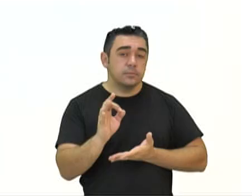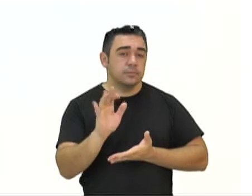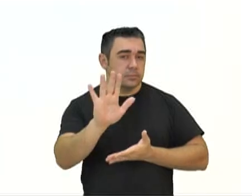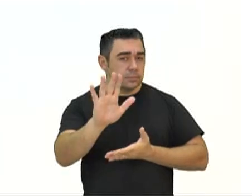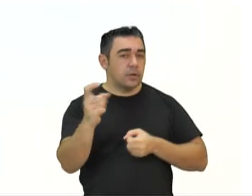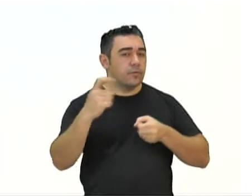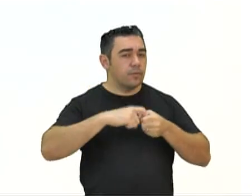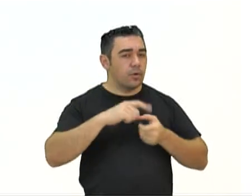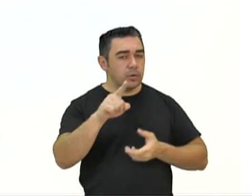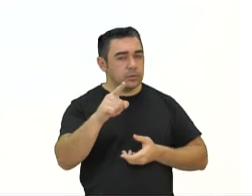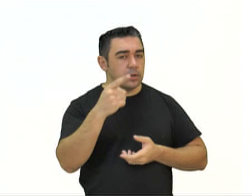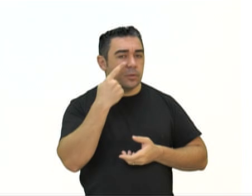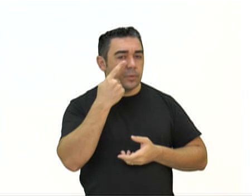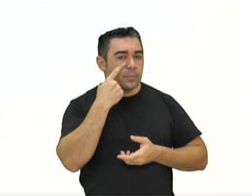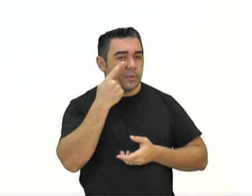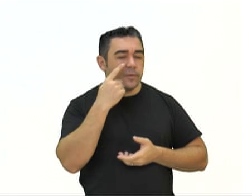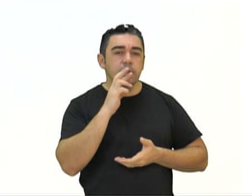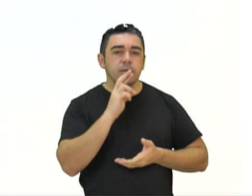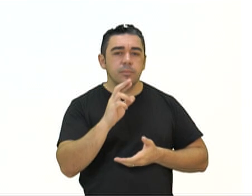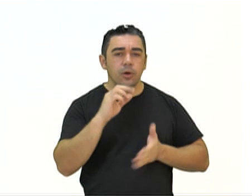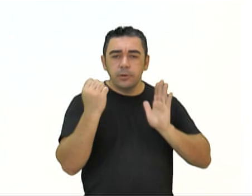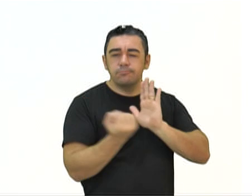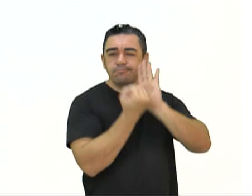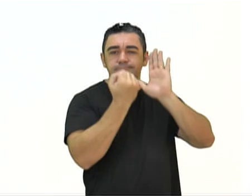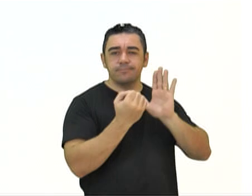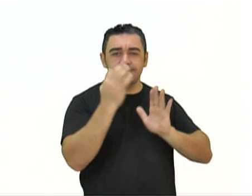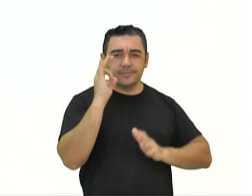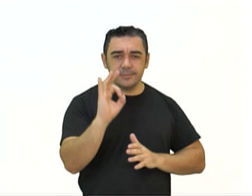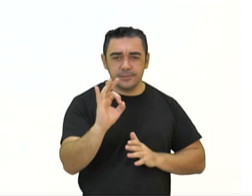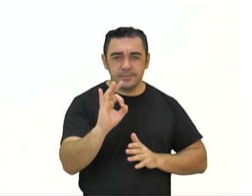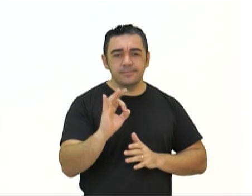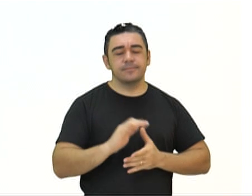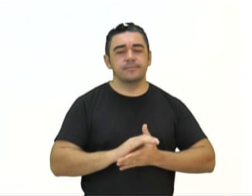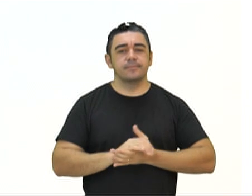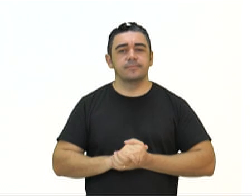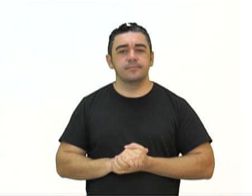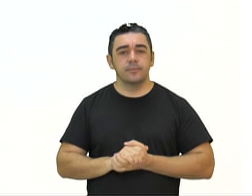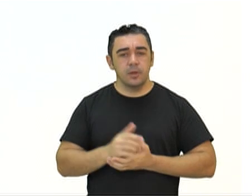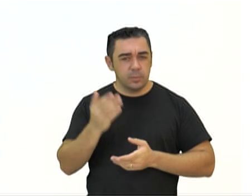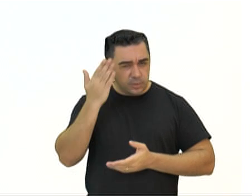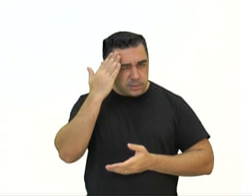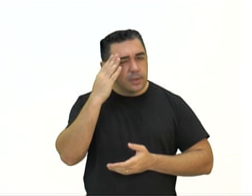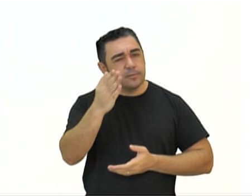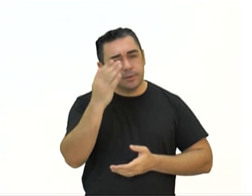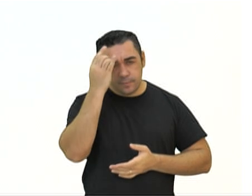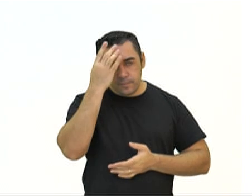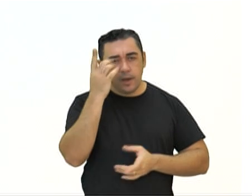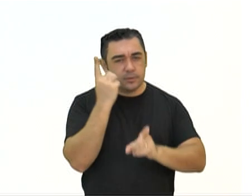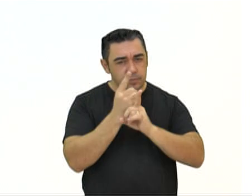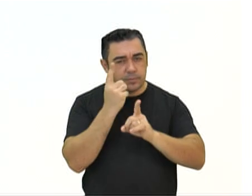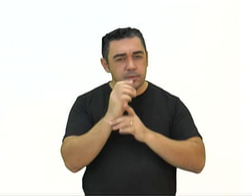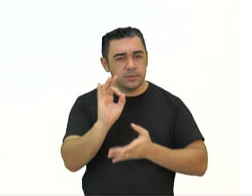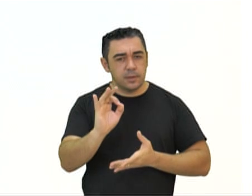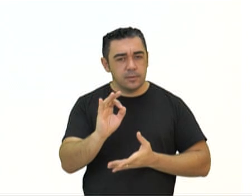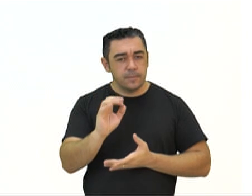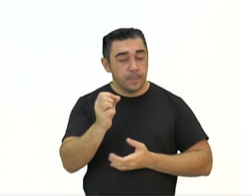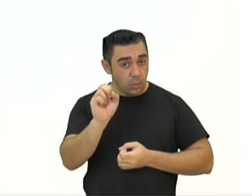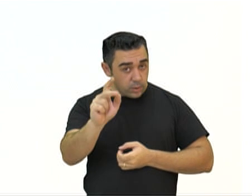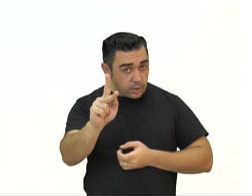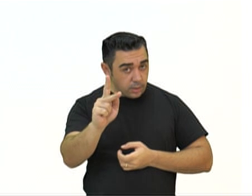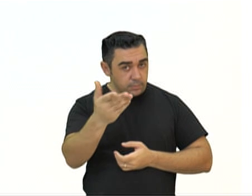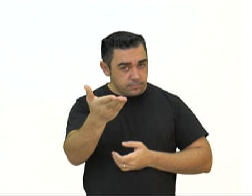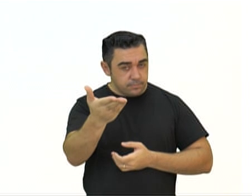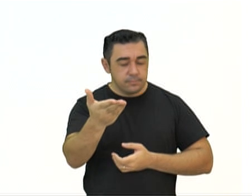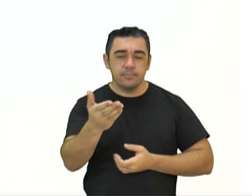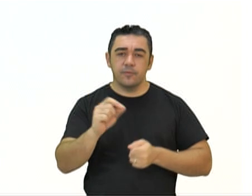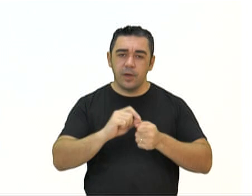eu já volto só para carimbar a sua resposta, porque eu sei que você já vai vir tudo certinho. Ok?